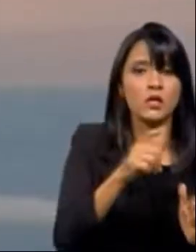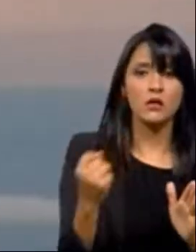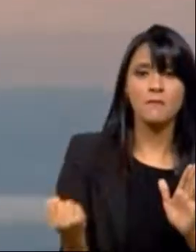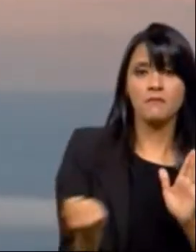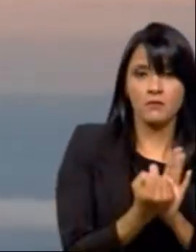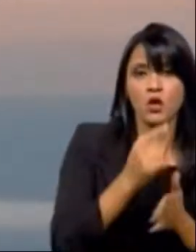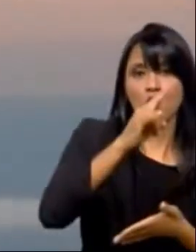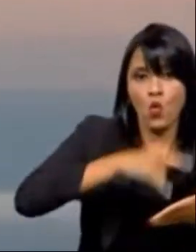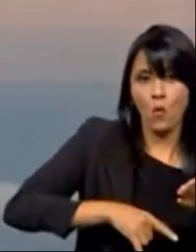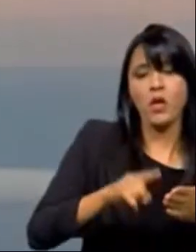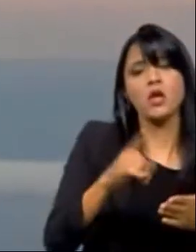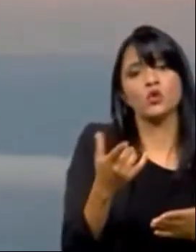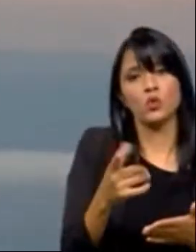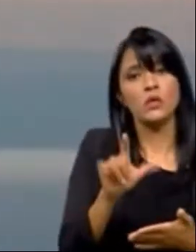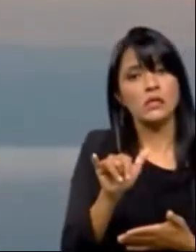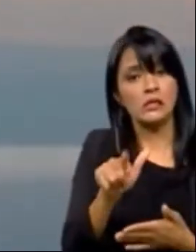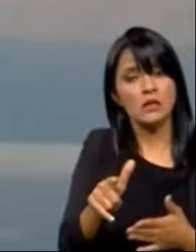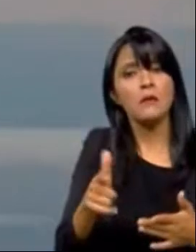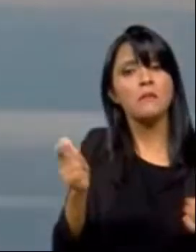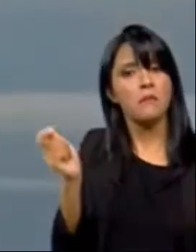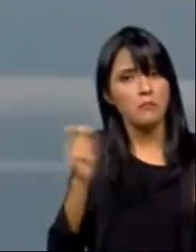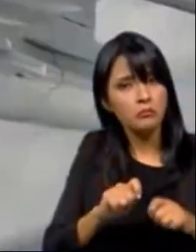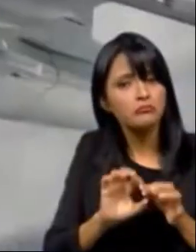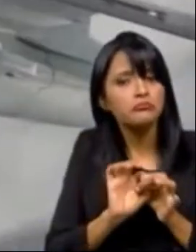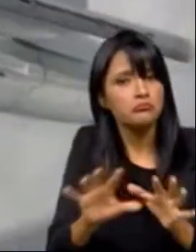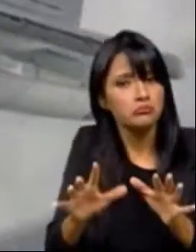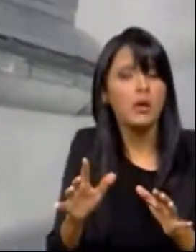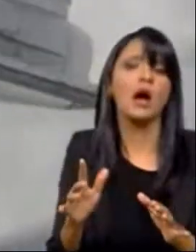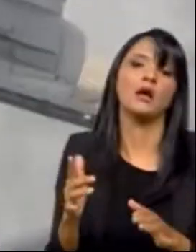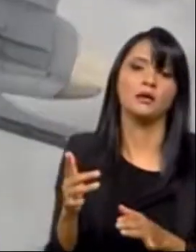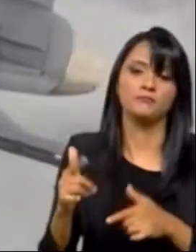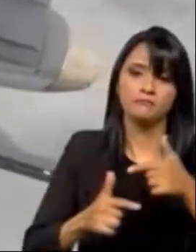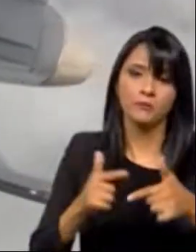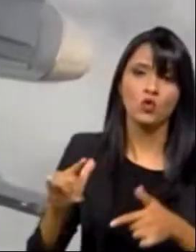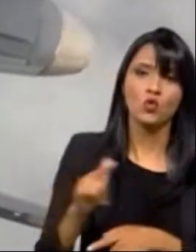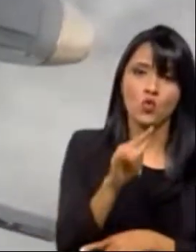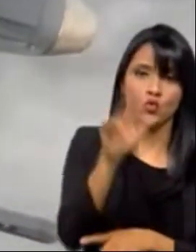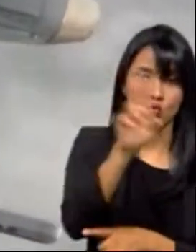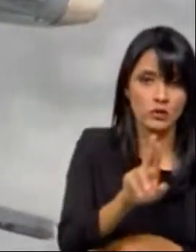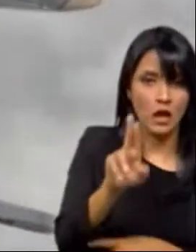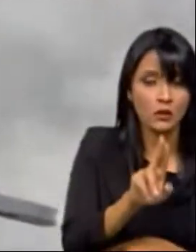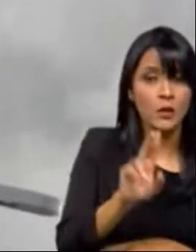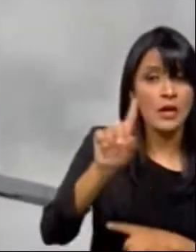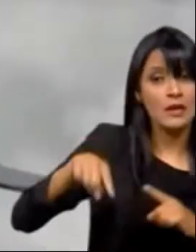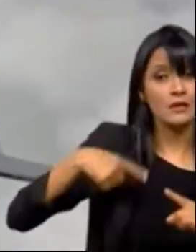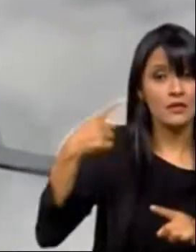de 36 aeronaves representa um avanço para o setor de defesa do país.